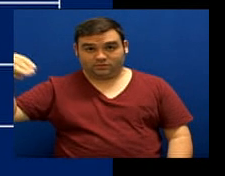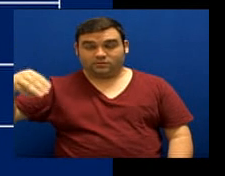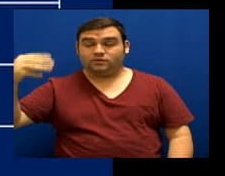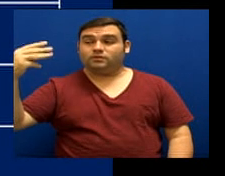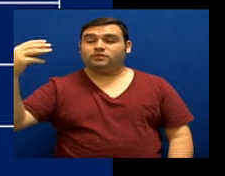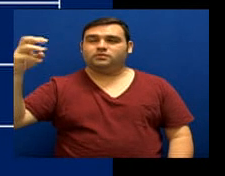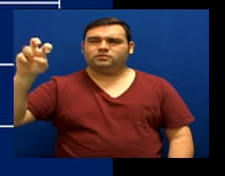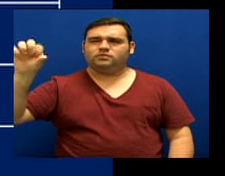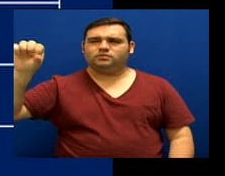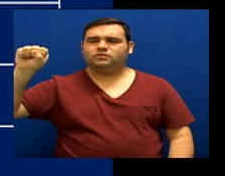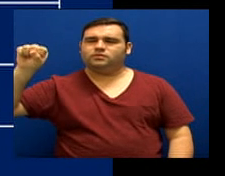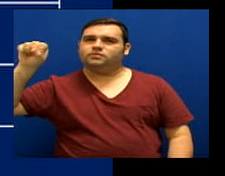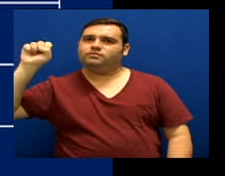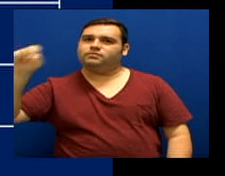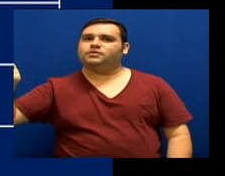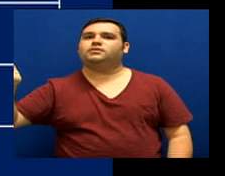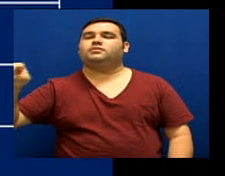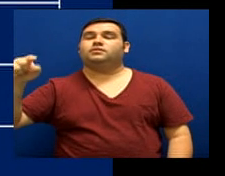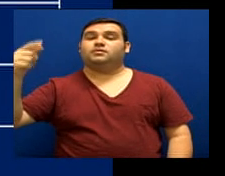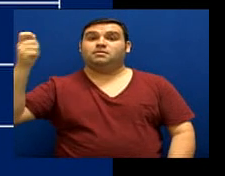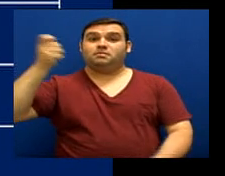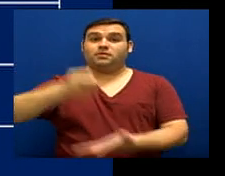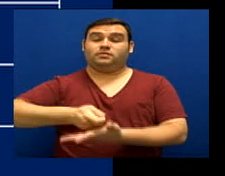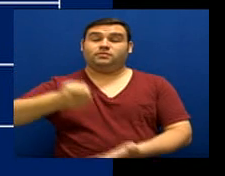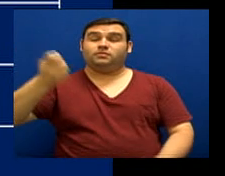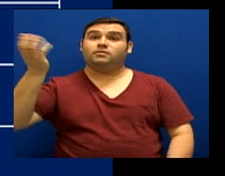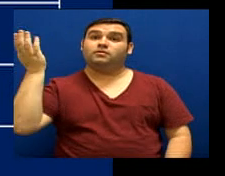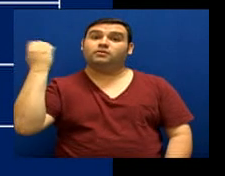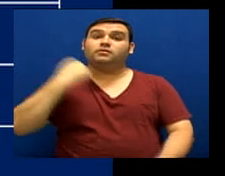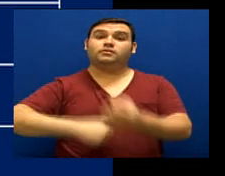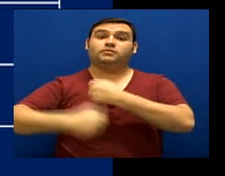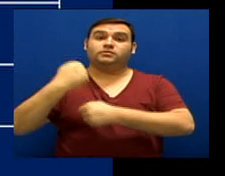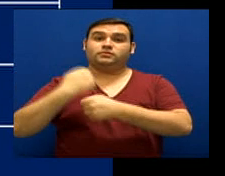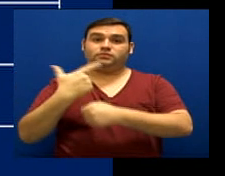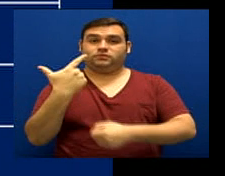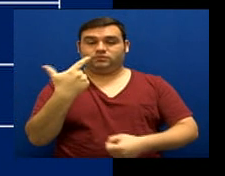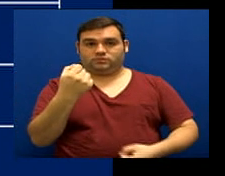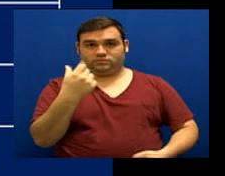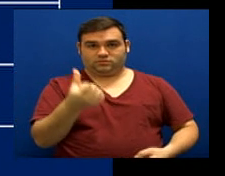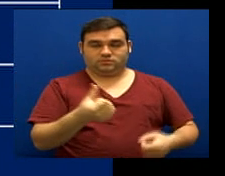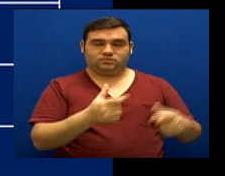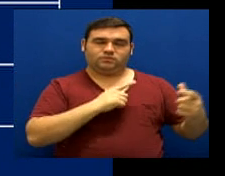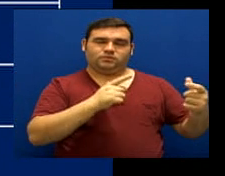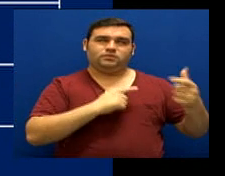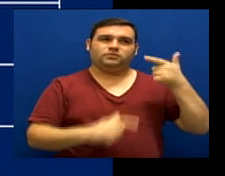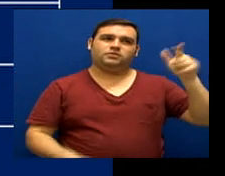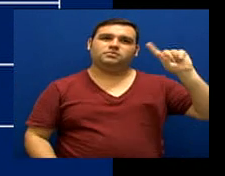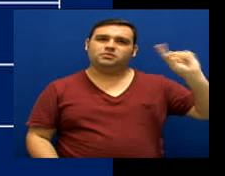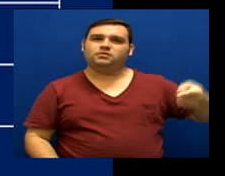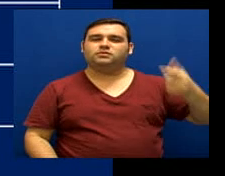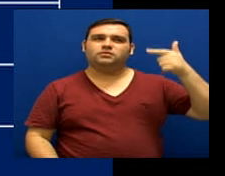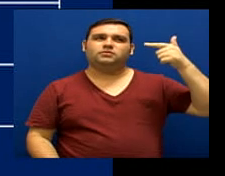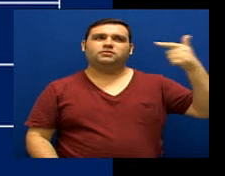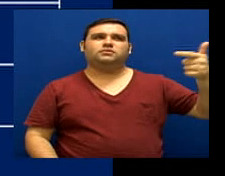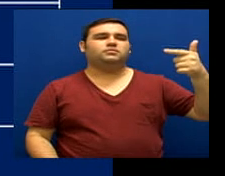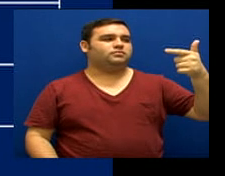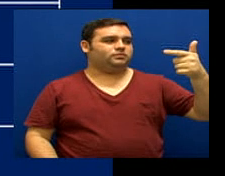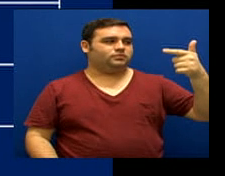mil ali cuidado em 2016 2 bilhões 330 330